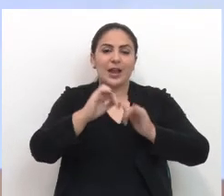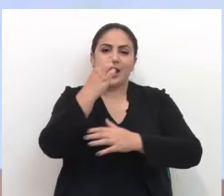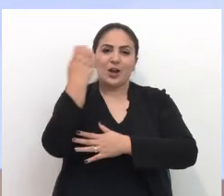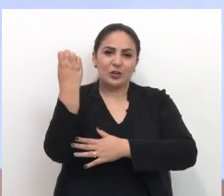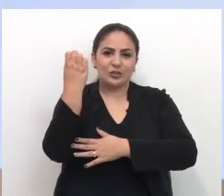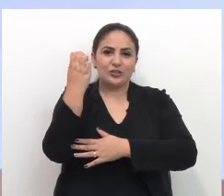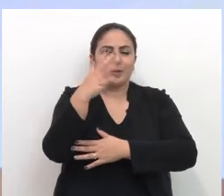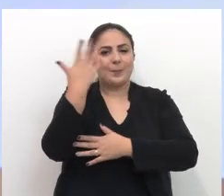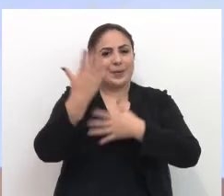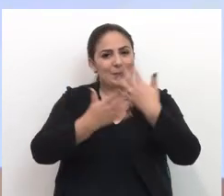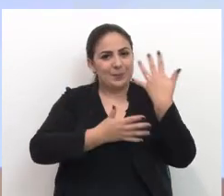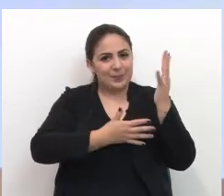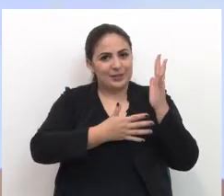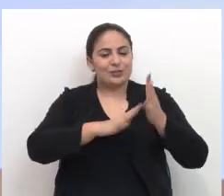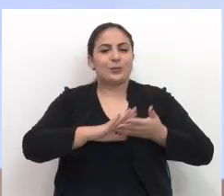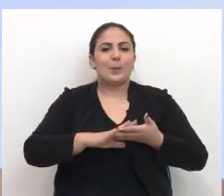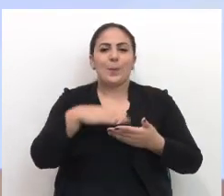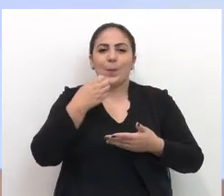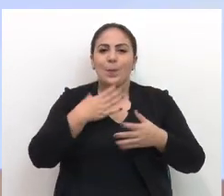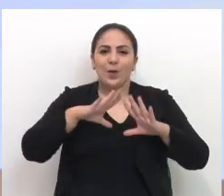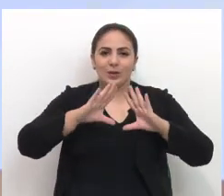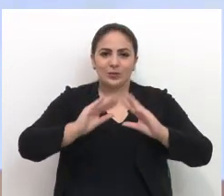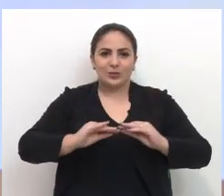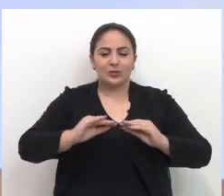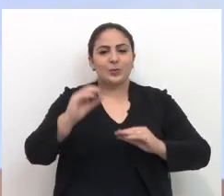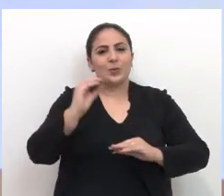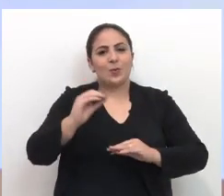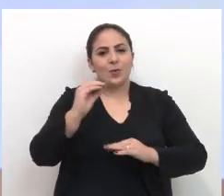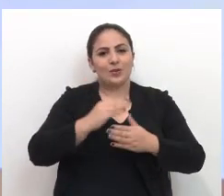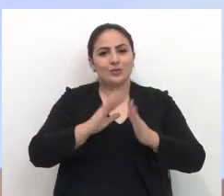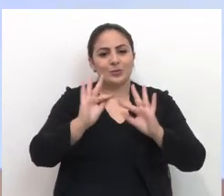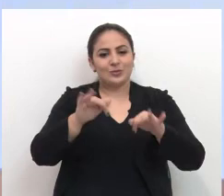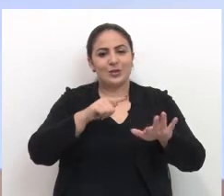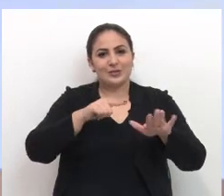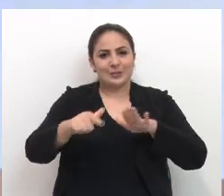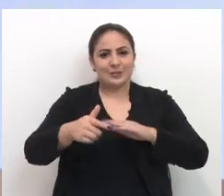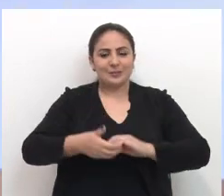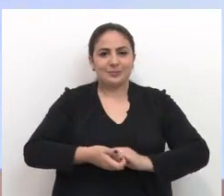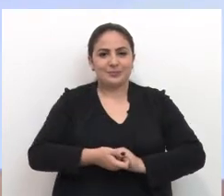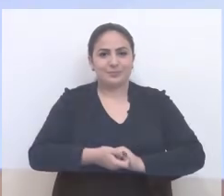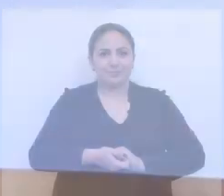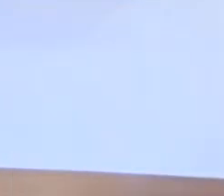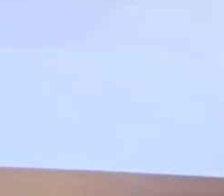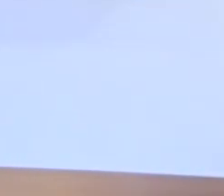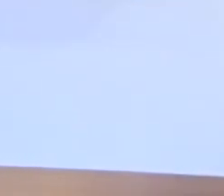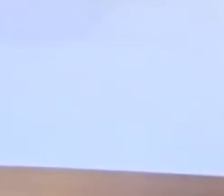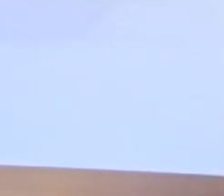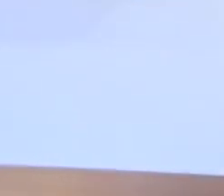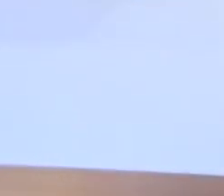programa Ecologia e Meio Ambiente. Uma boa noite e um ótimo fim de semana.